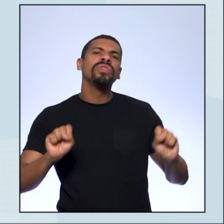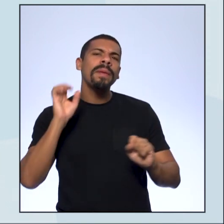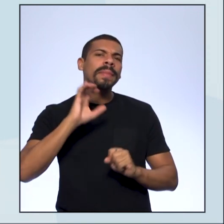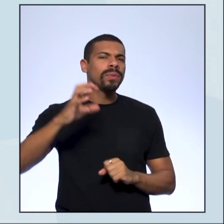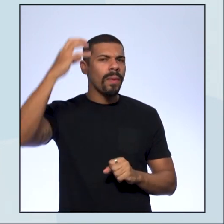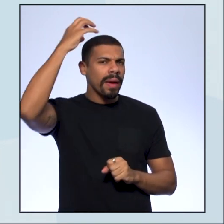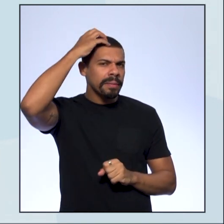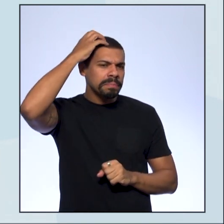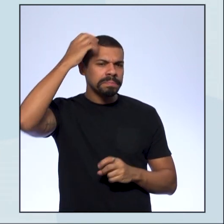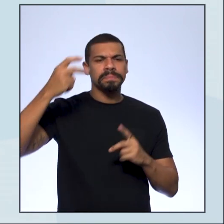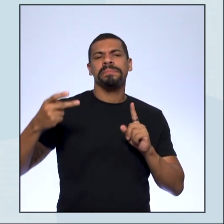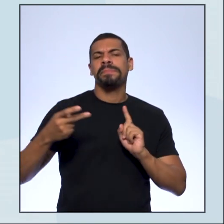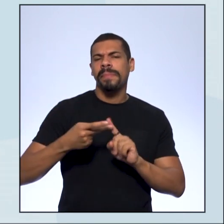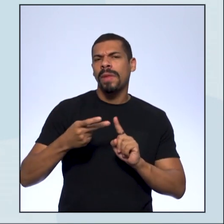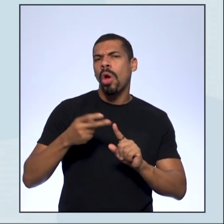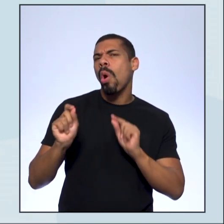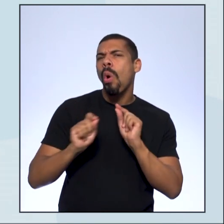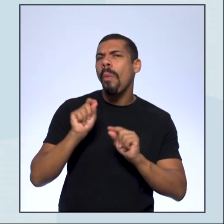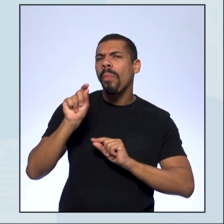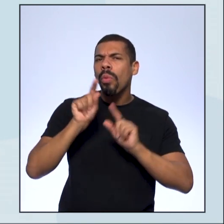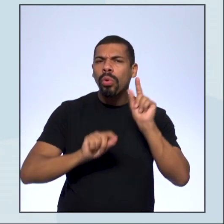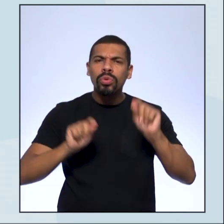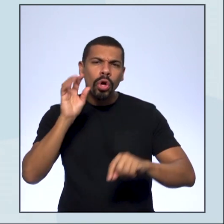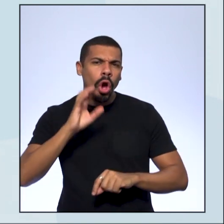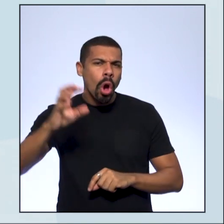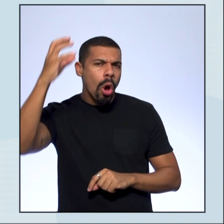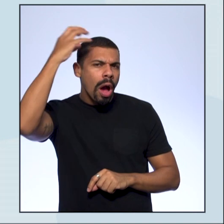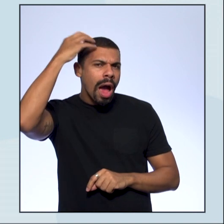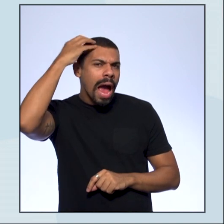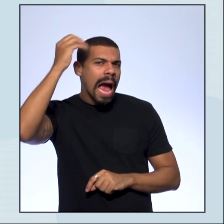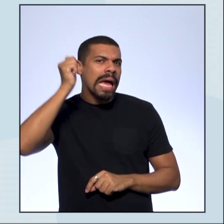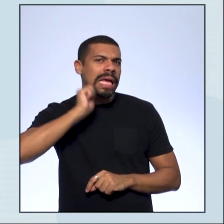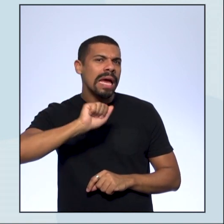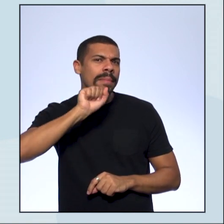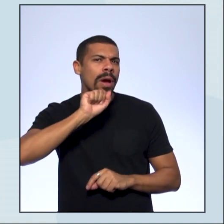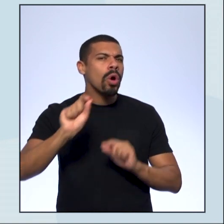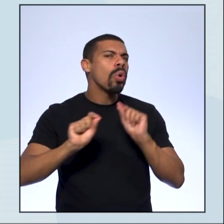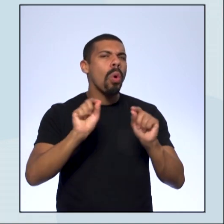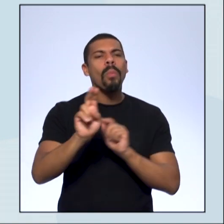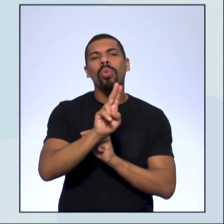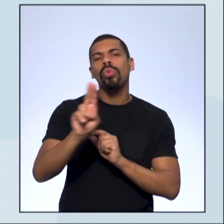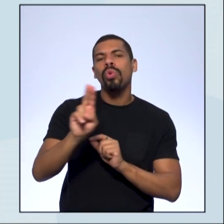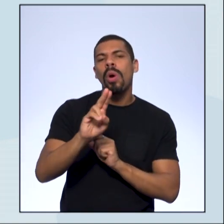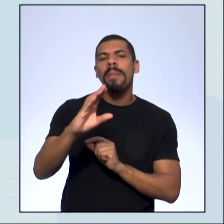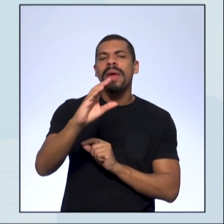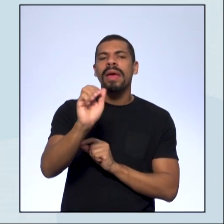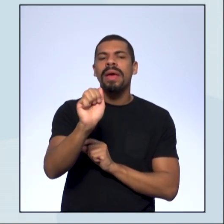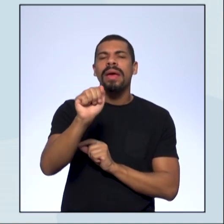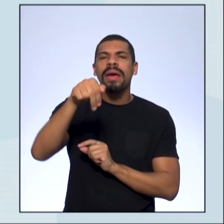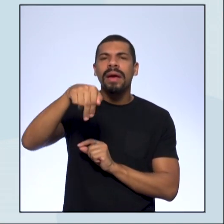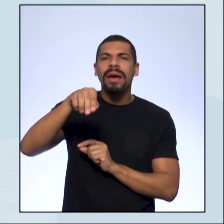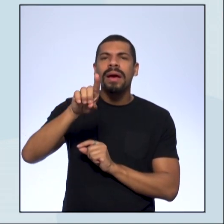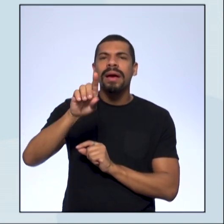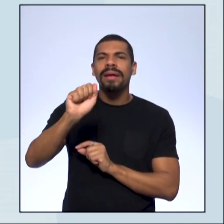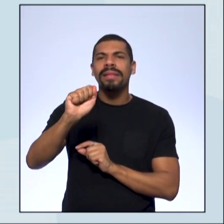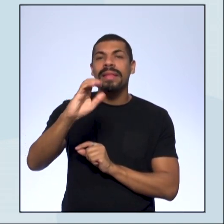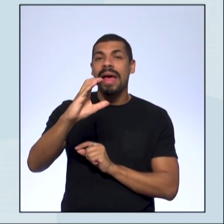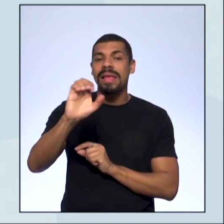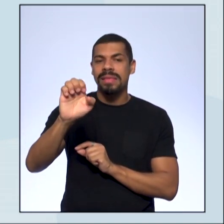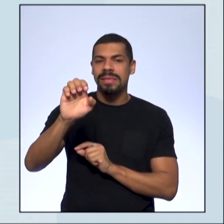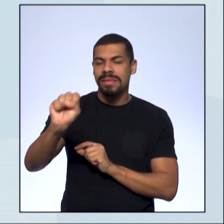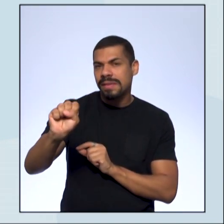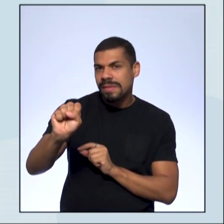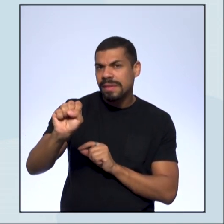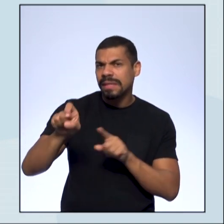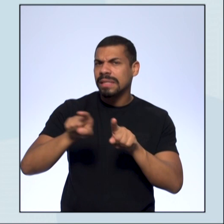das rainhas-mães, que eles chamavam de Candaces, né? Qual era o poder delas, como é que elas chegavam ao poder, e como estava aí